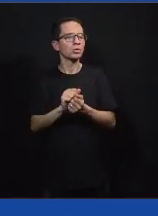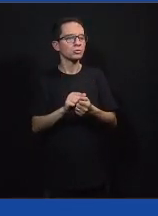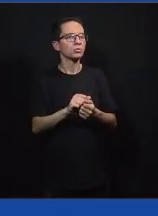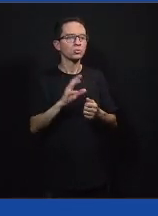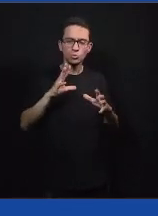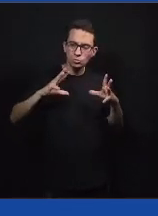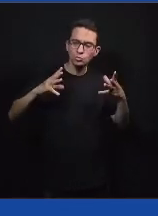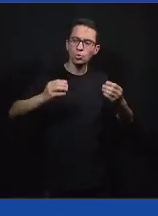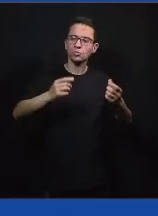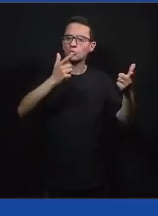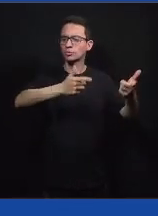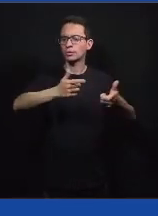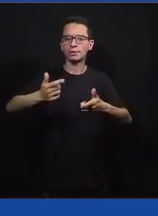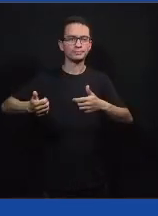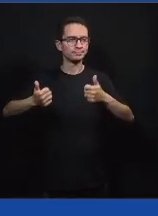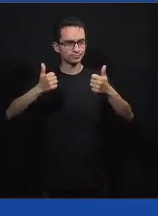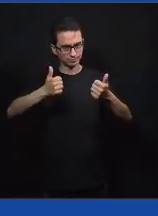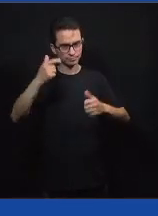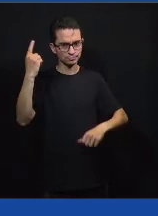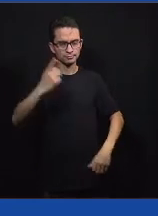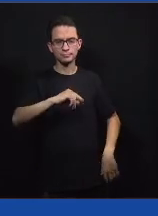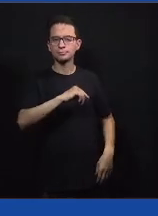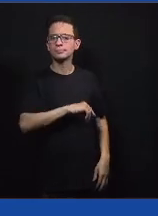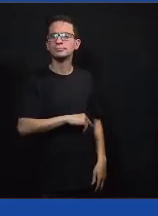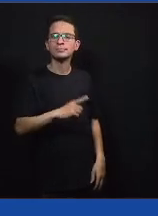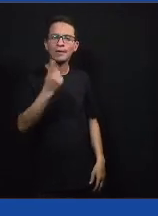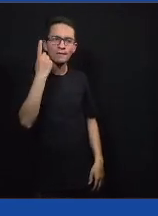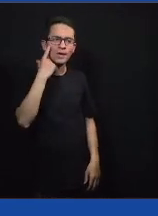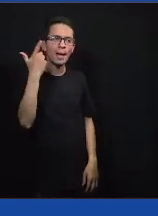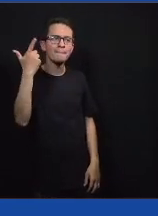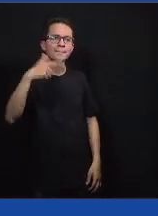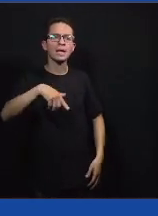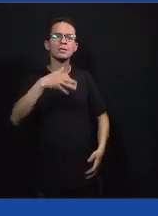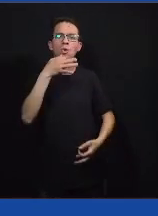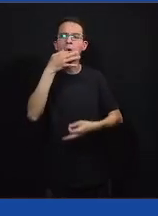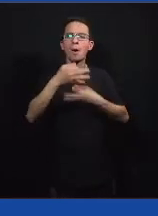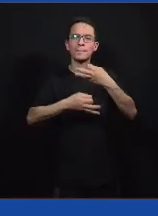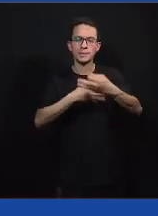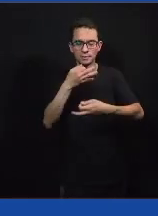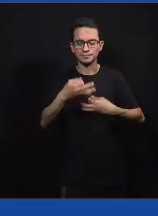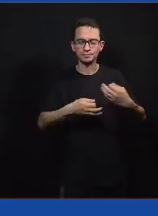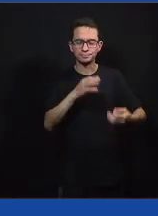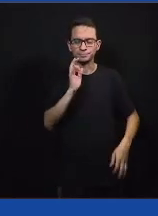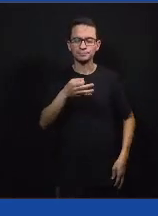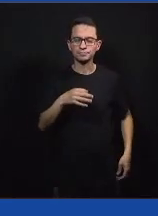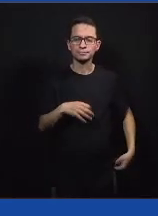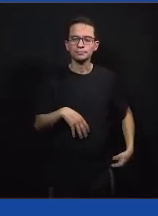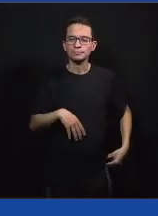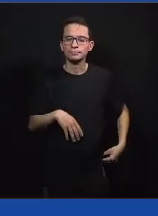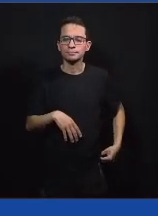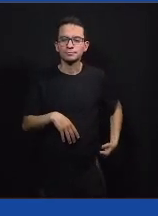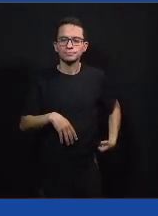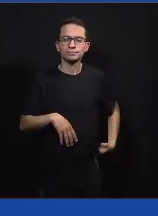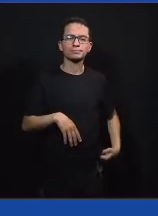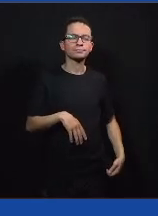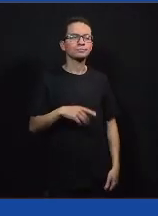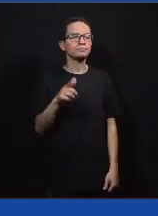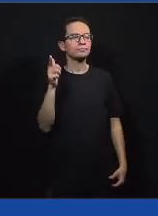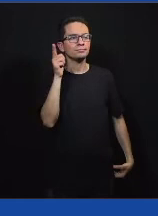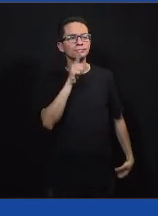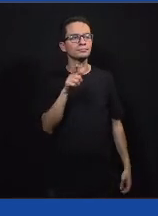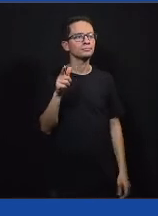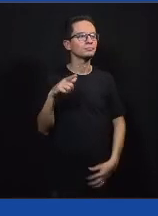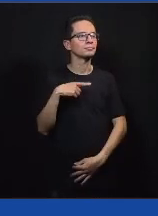no seu território livra-nos medalhas que a amazônia deixa eu também o contato